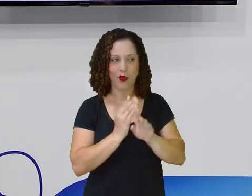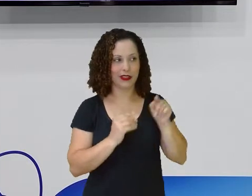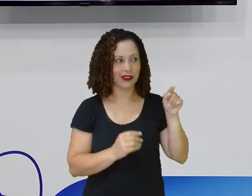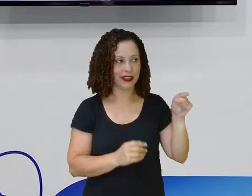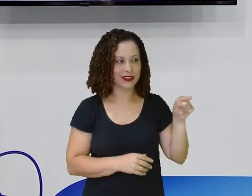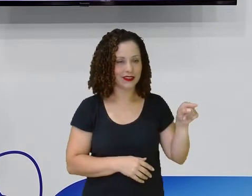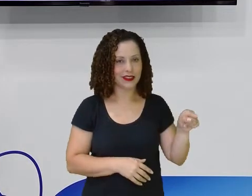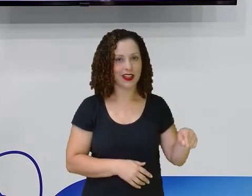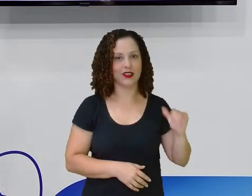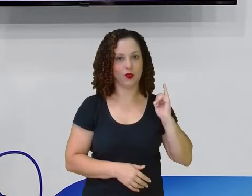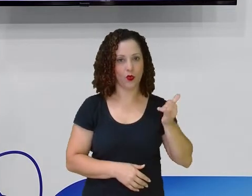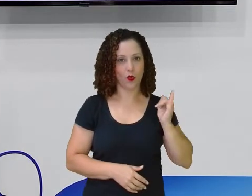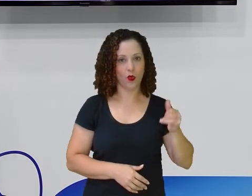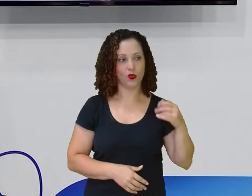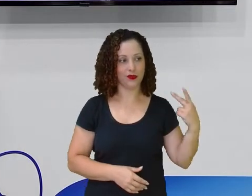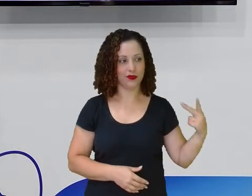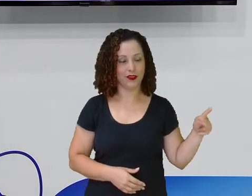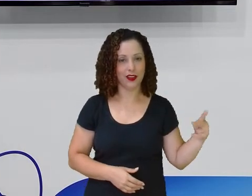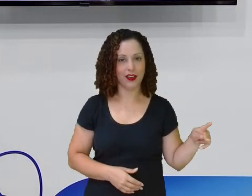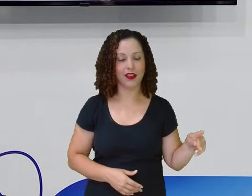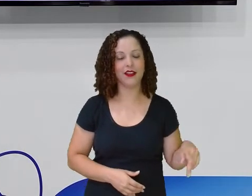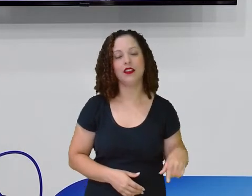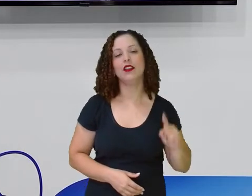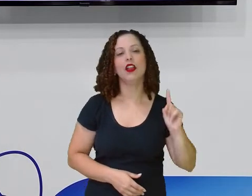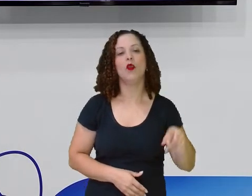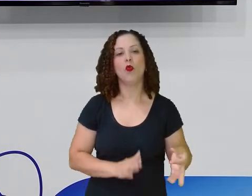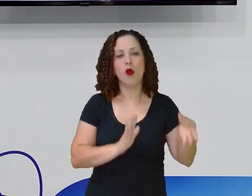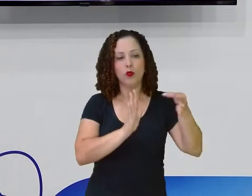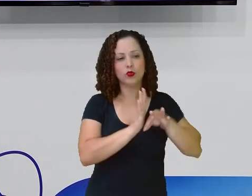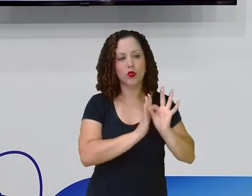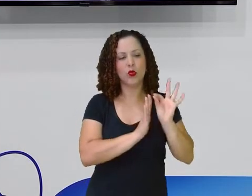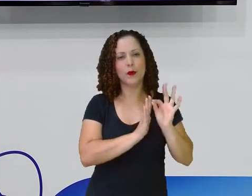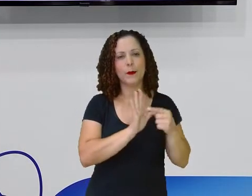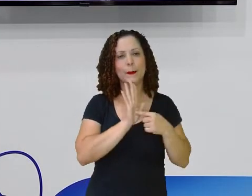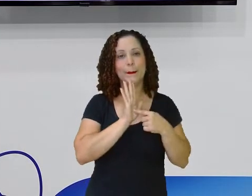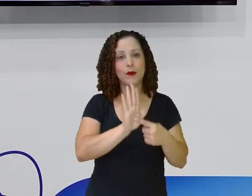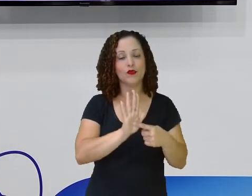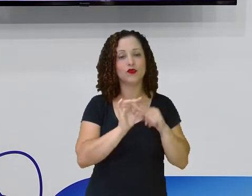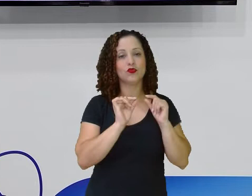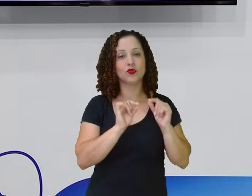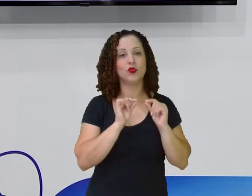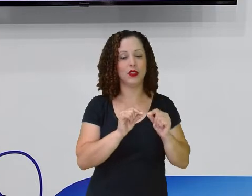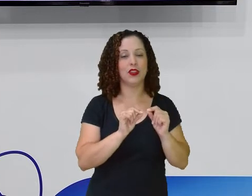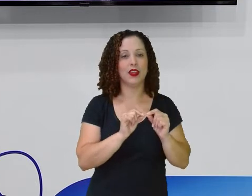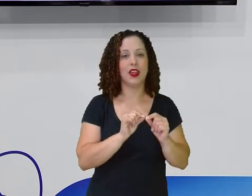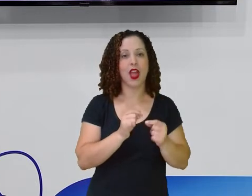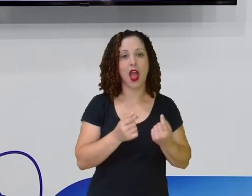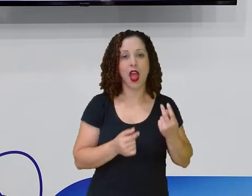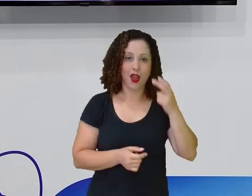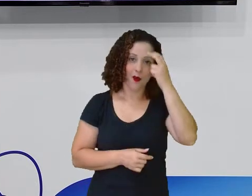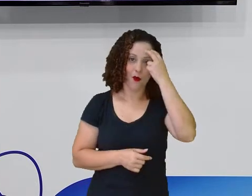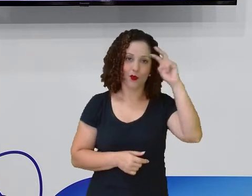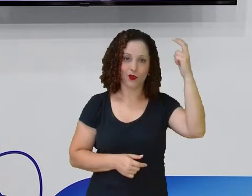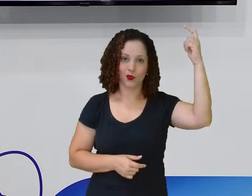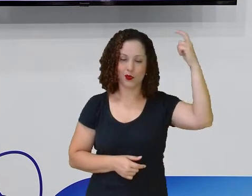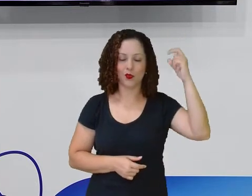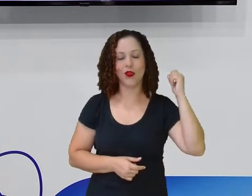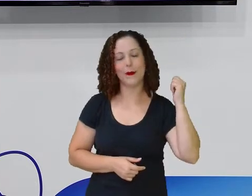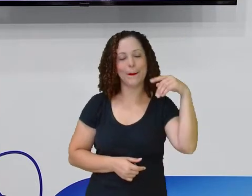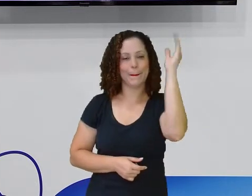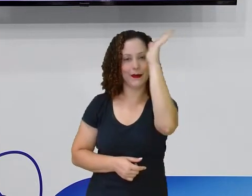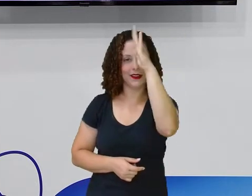o autor desse reconto, ele traz um personagem do folclore brasileiro, não é isso? Então, a